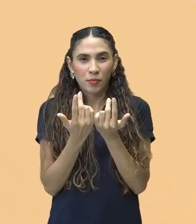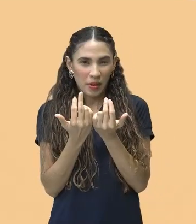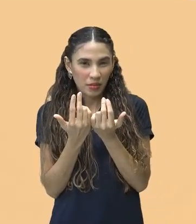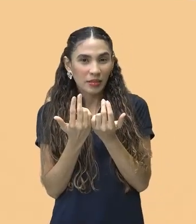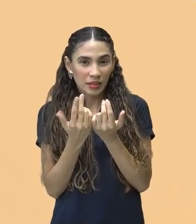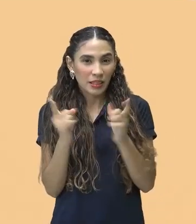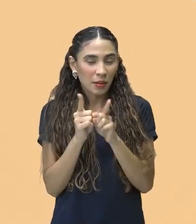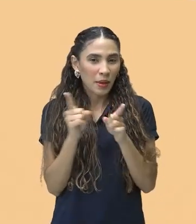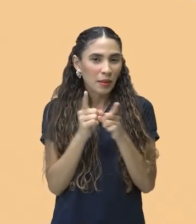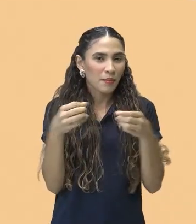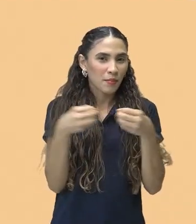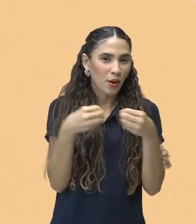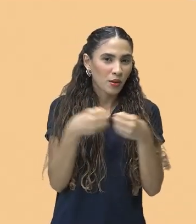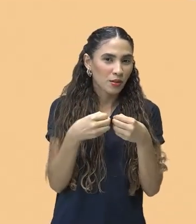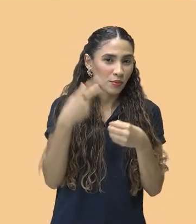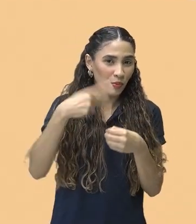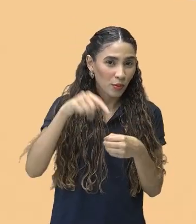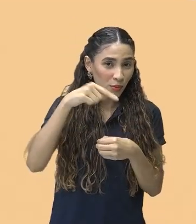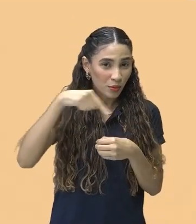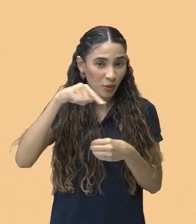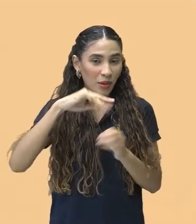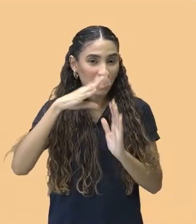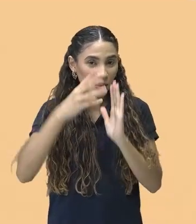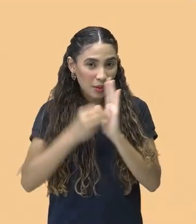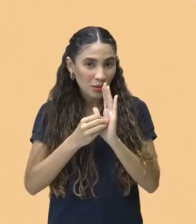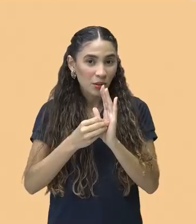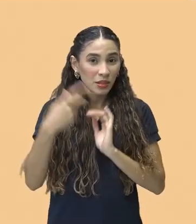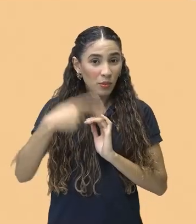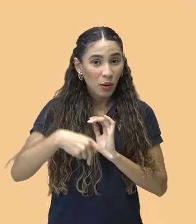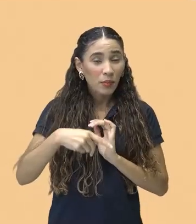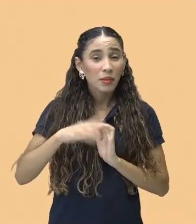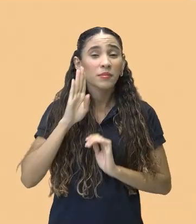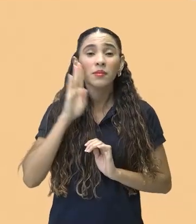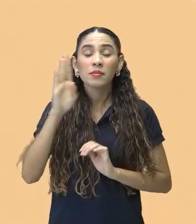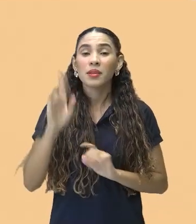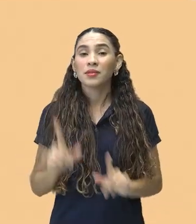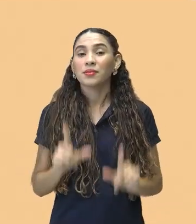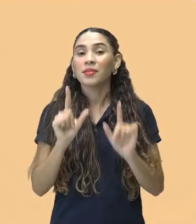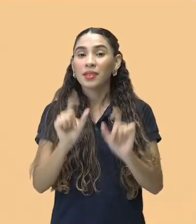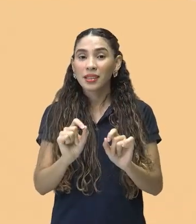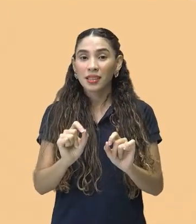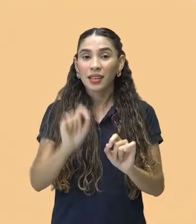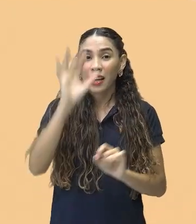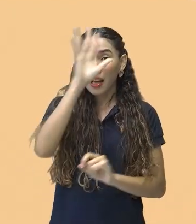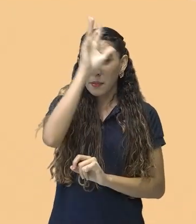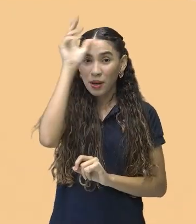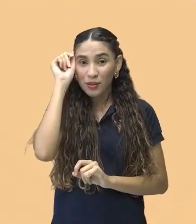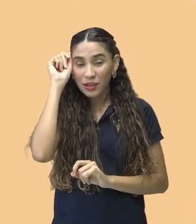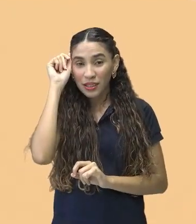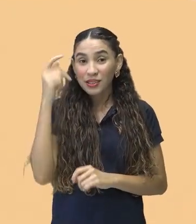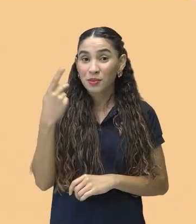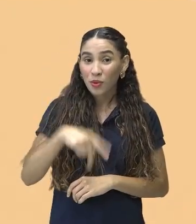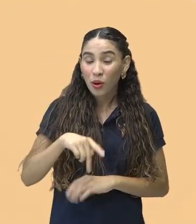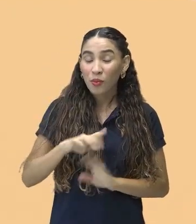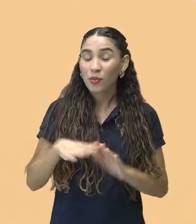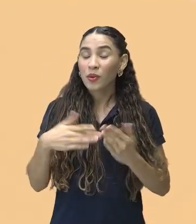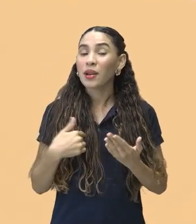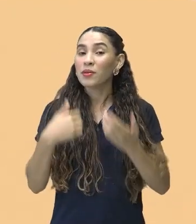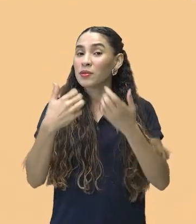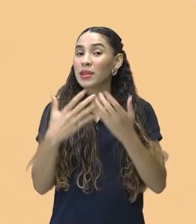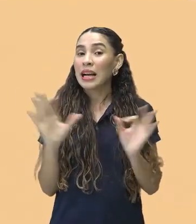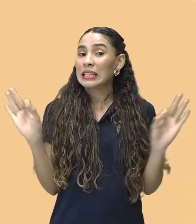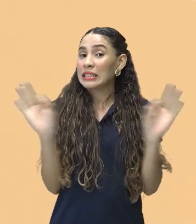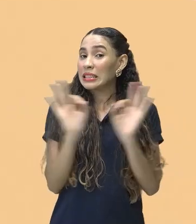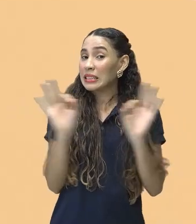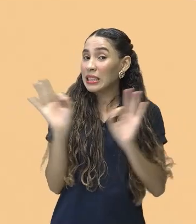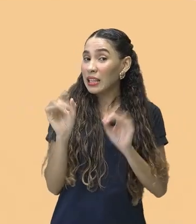muito próximo de nós, amazônidas, principalmente amazonenses. Eu não vou falar